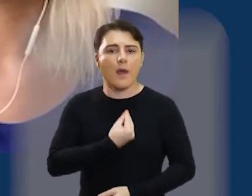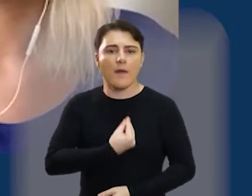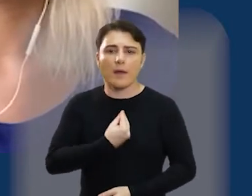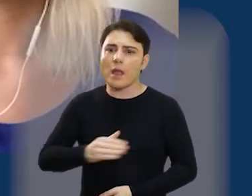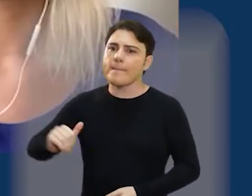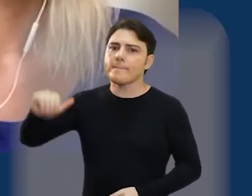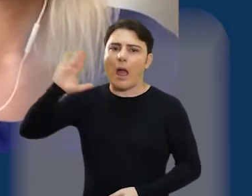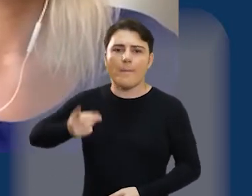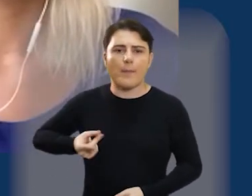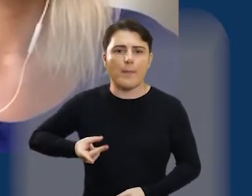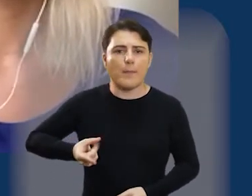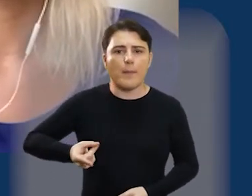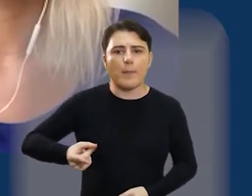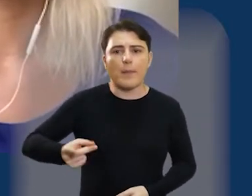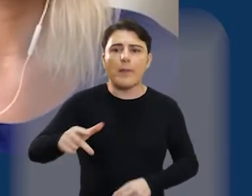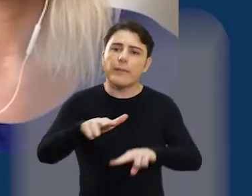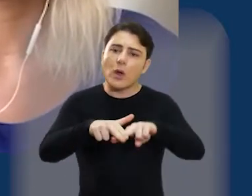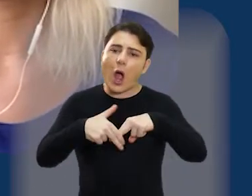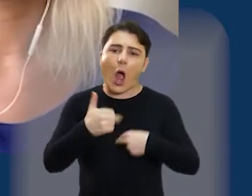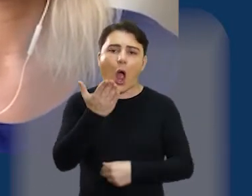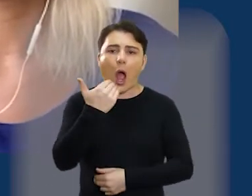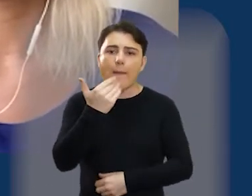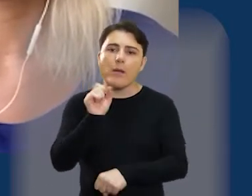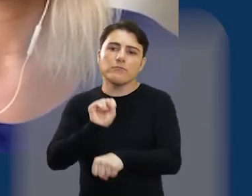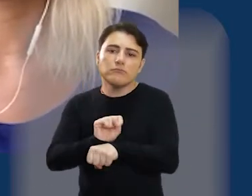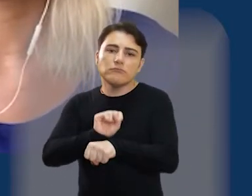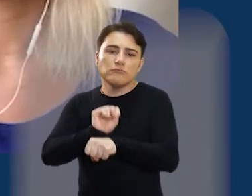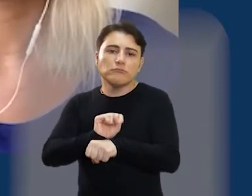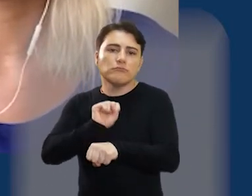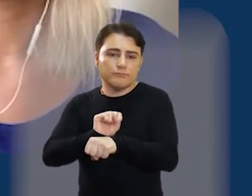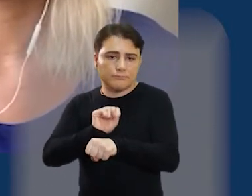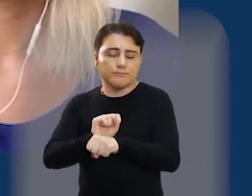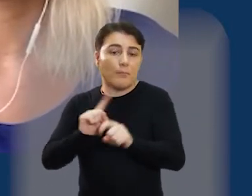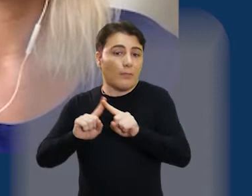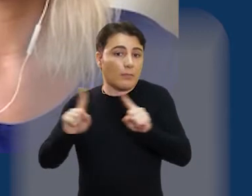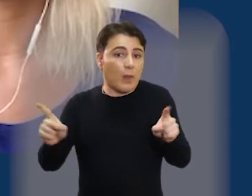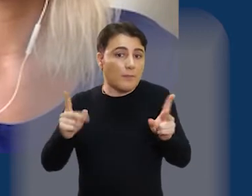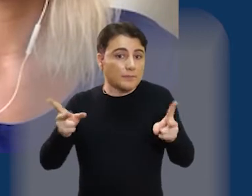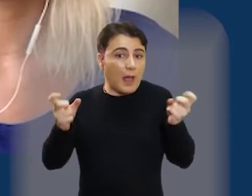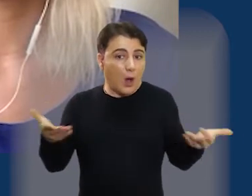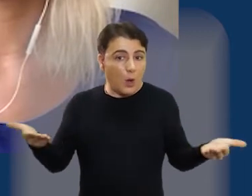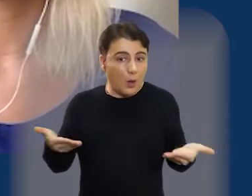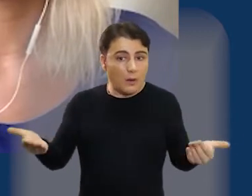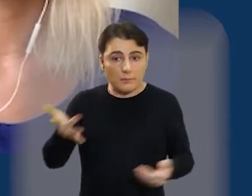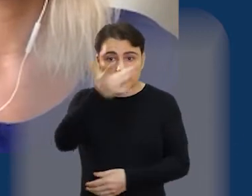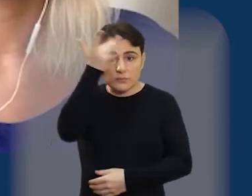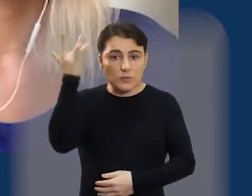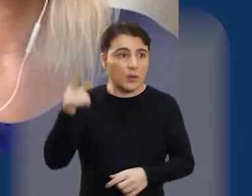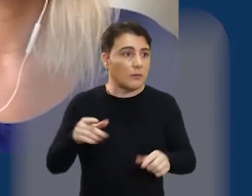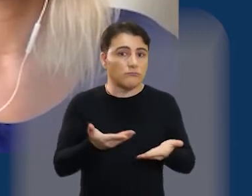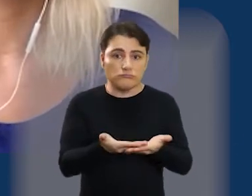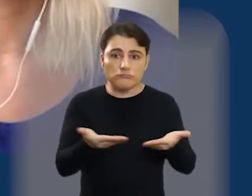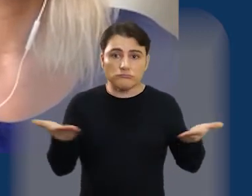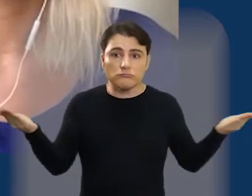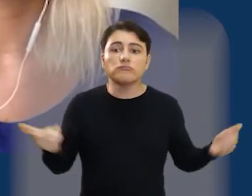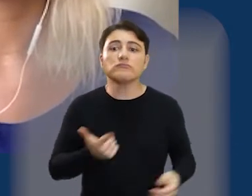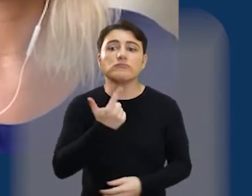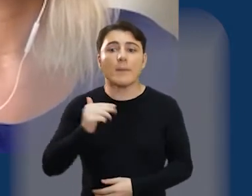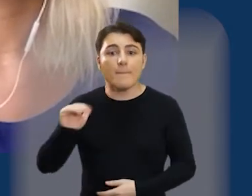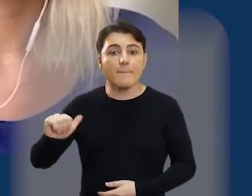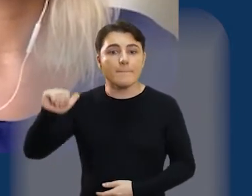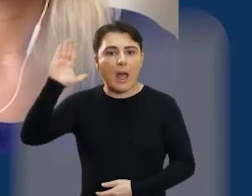jejum. Então, com isso, cada vez mais observa-se que as pessoas estão querendo aí fazer o